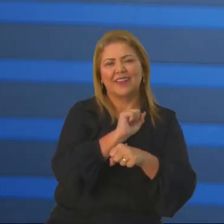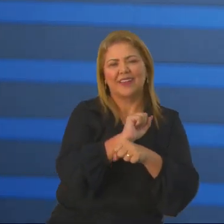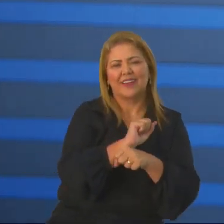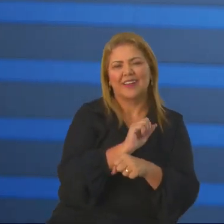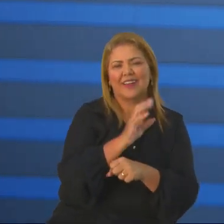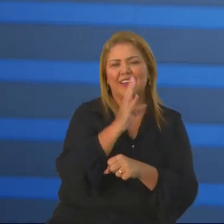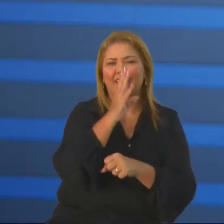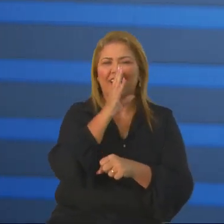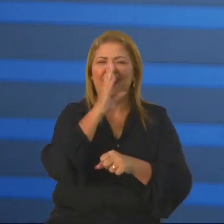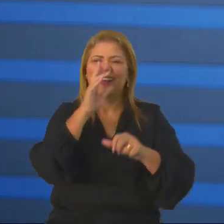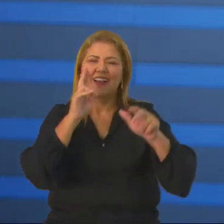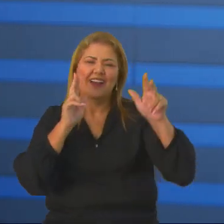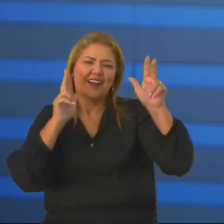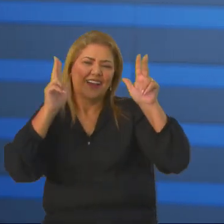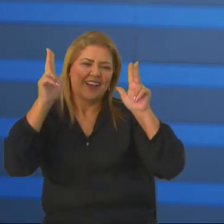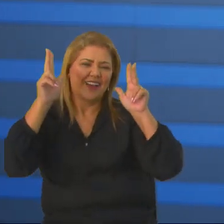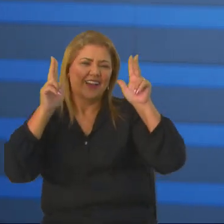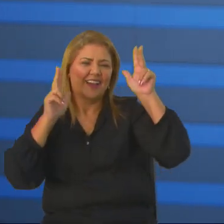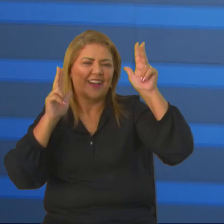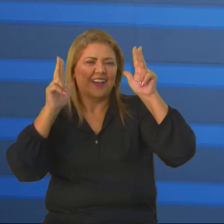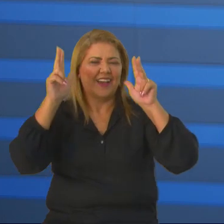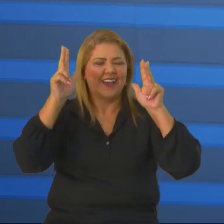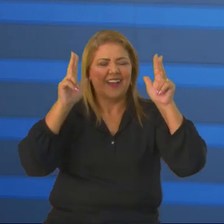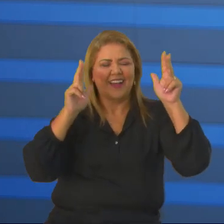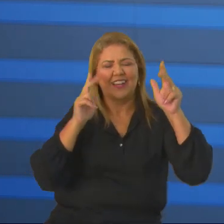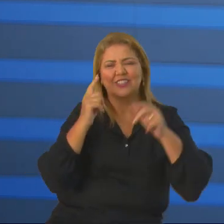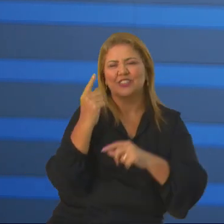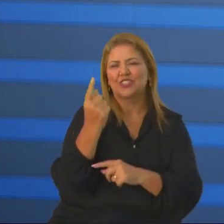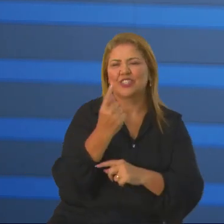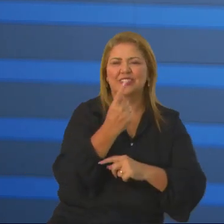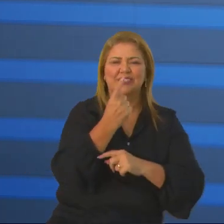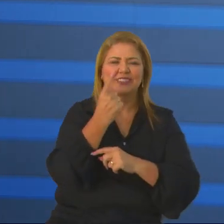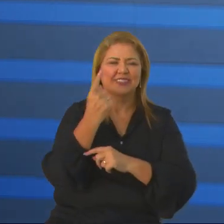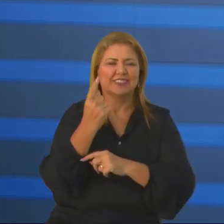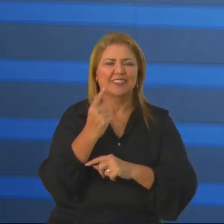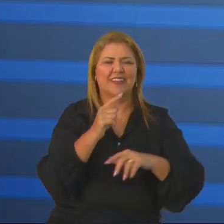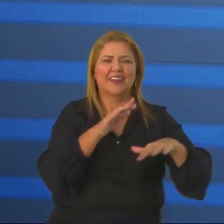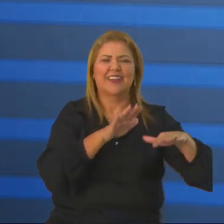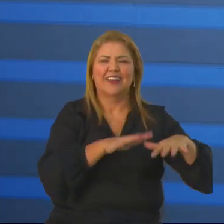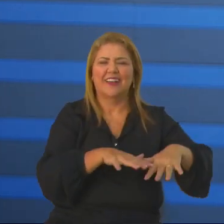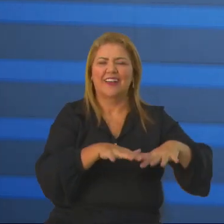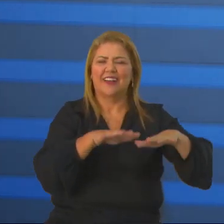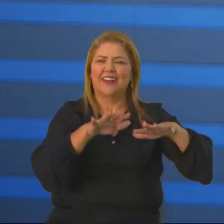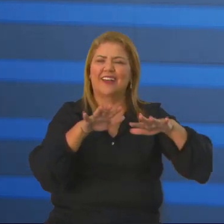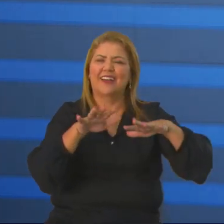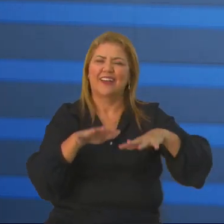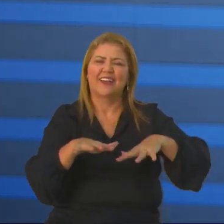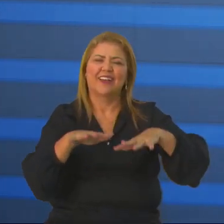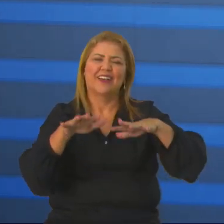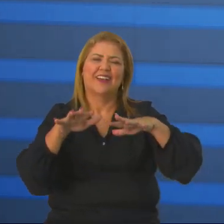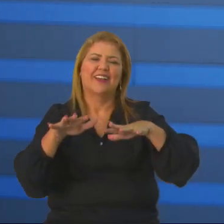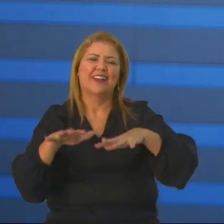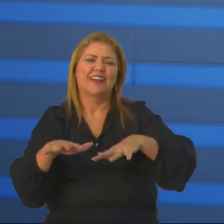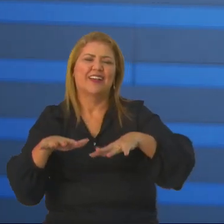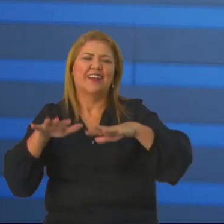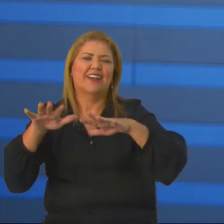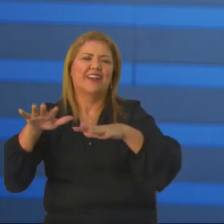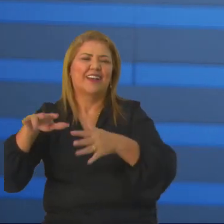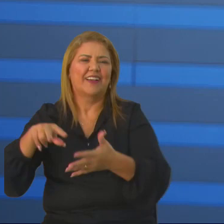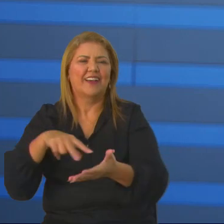fica na solidão. Um bloco vai te levar. Ninguém fica